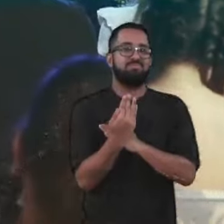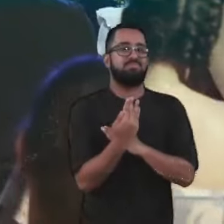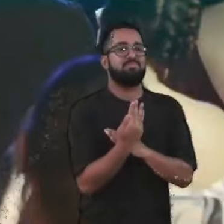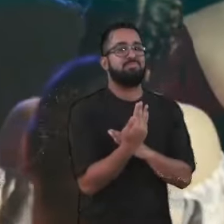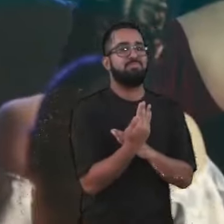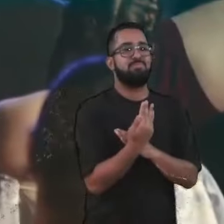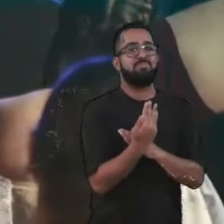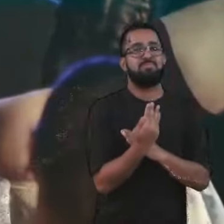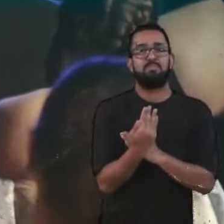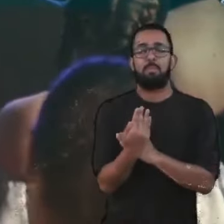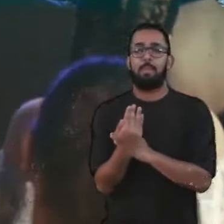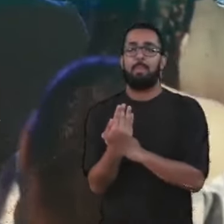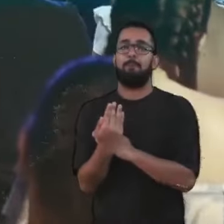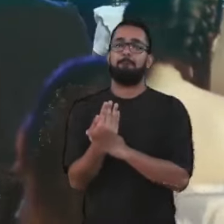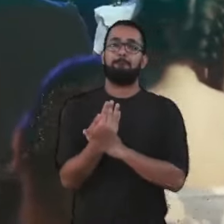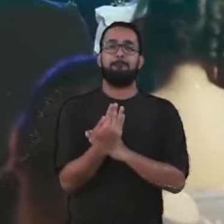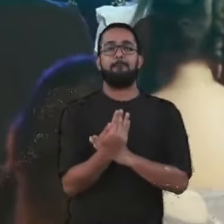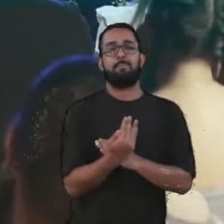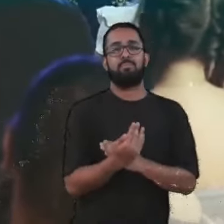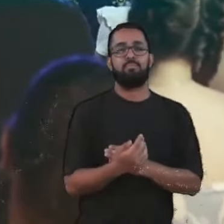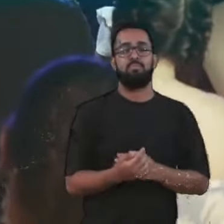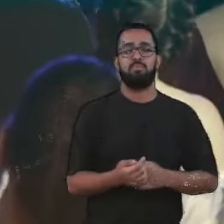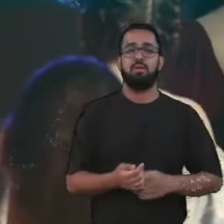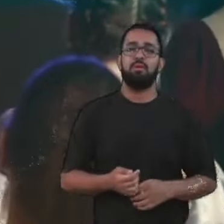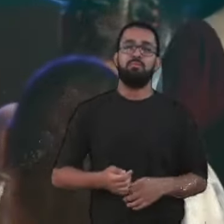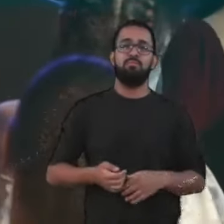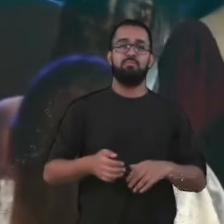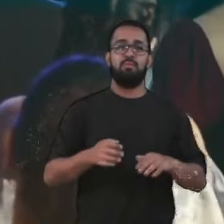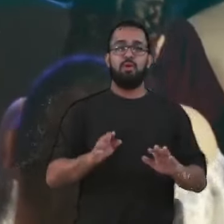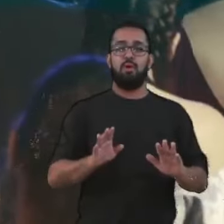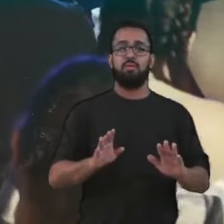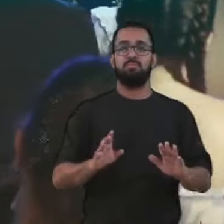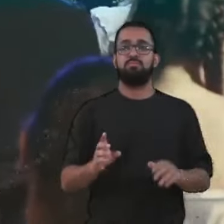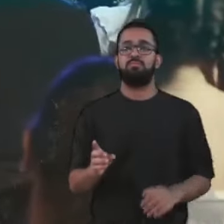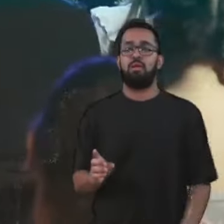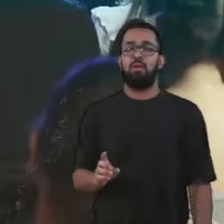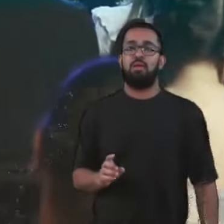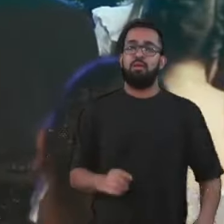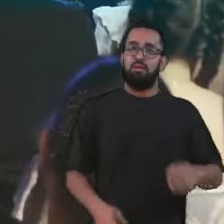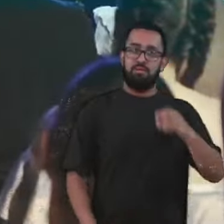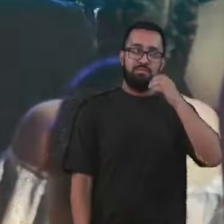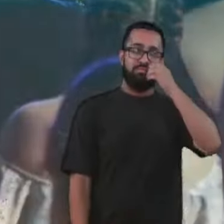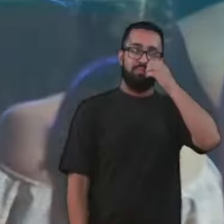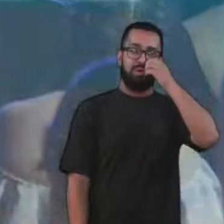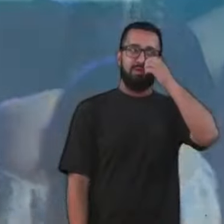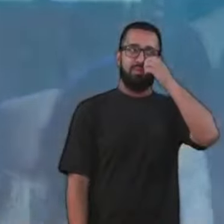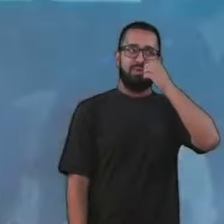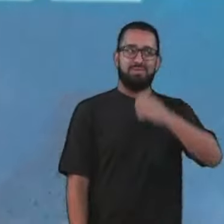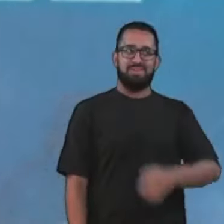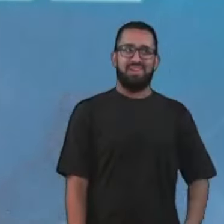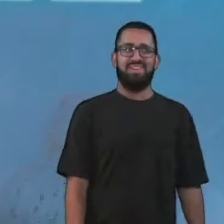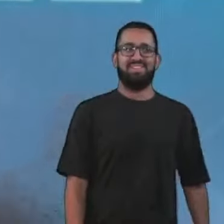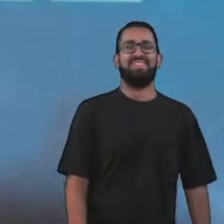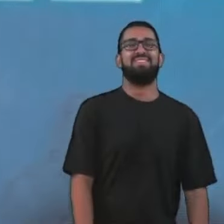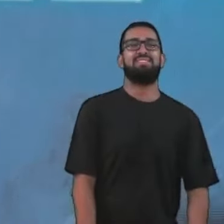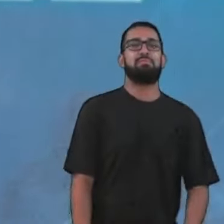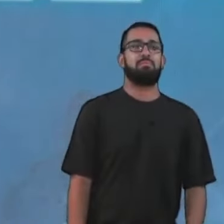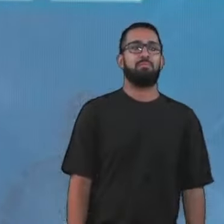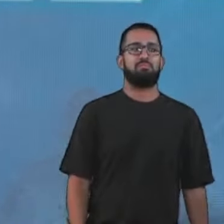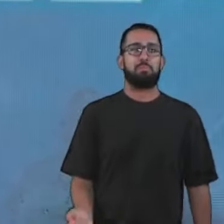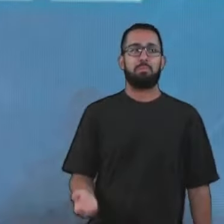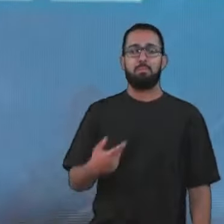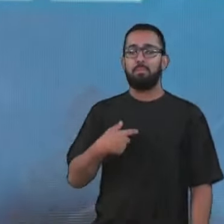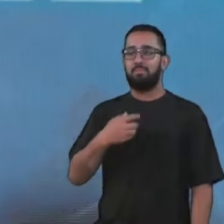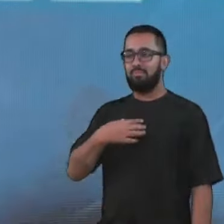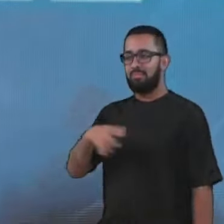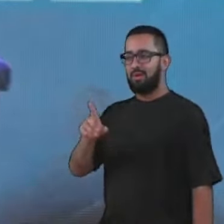triste. Só vê um homem triste e azedo. Eles não conseguem dizer para você: mãe, por que você está assim? Mamãe, vem